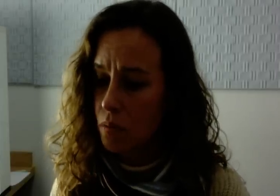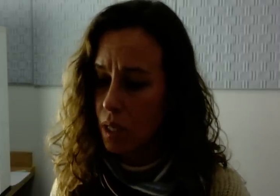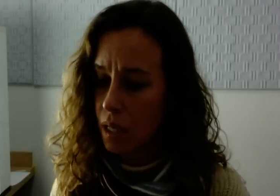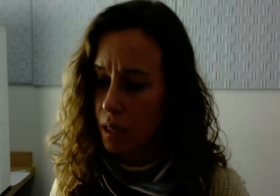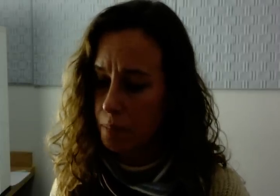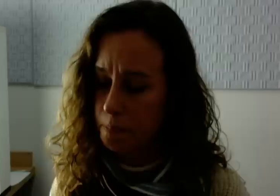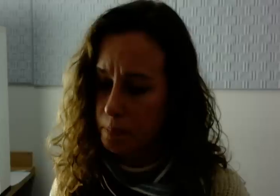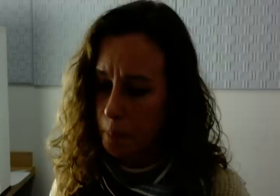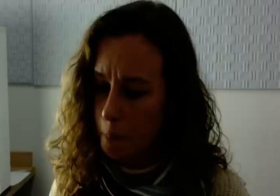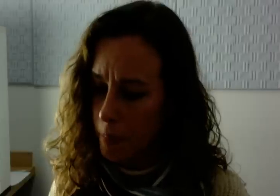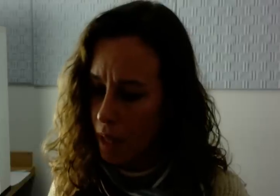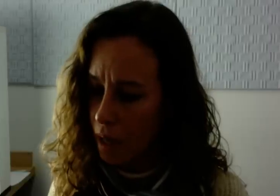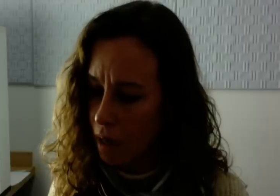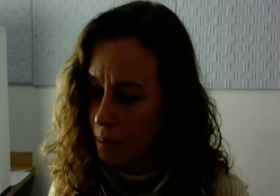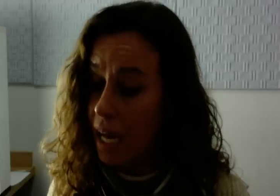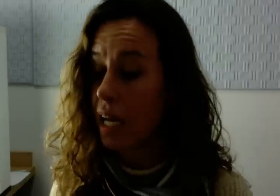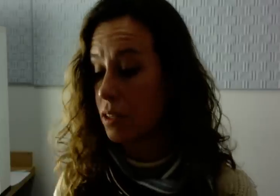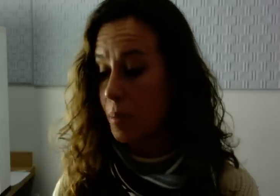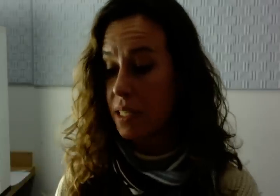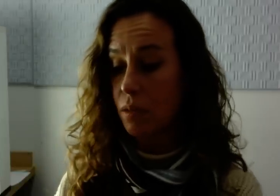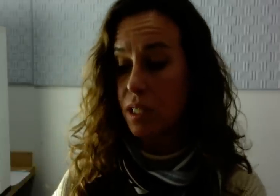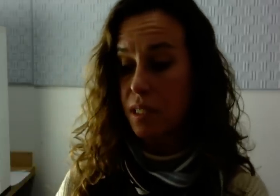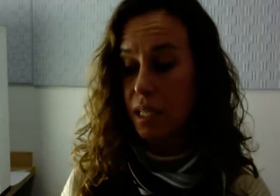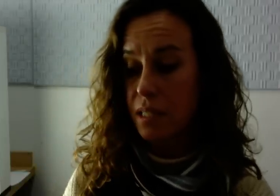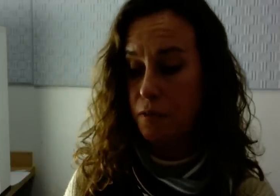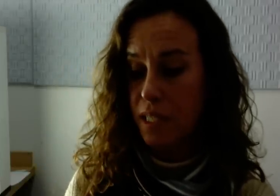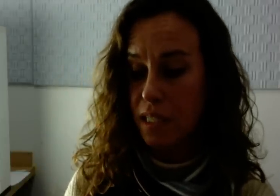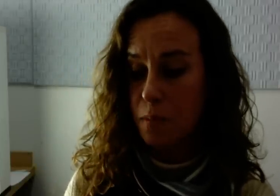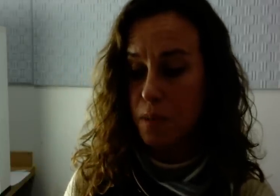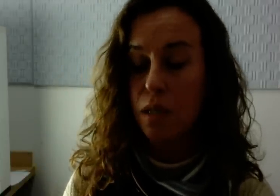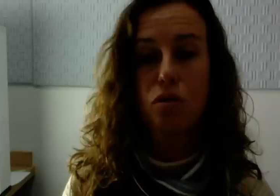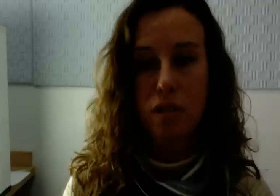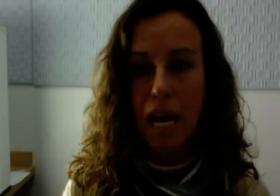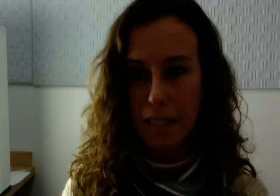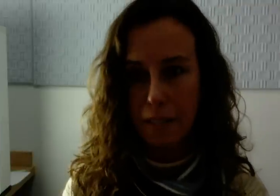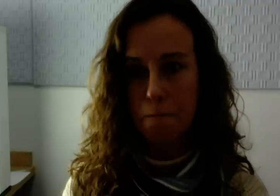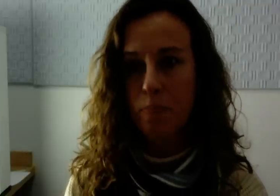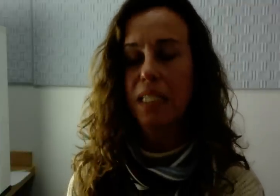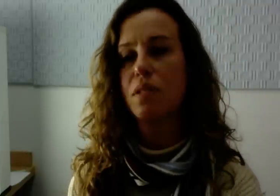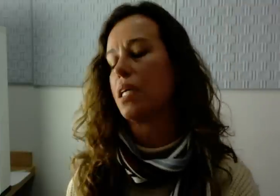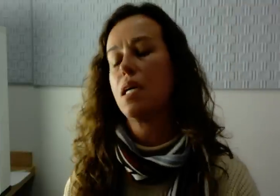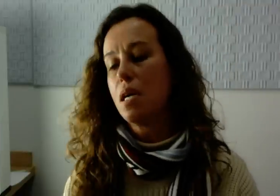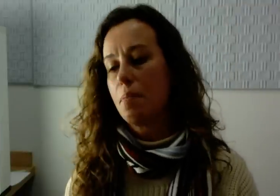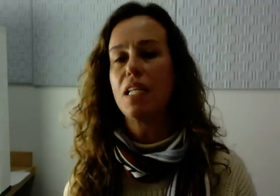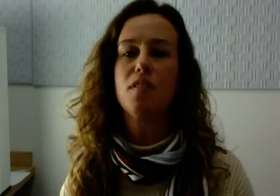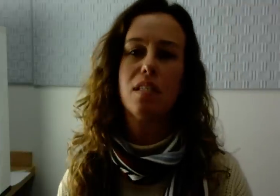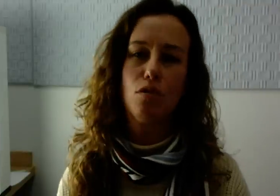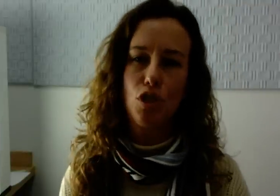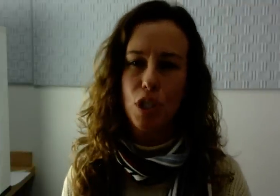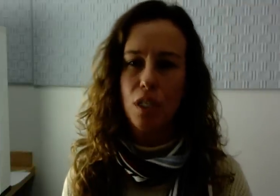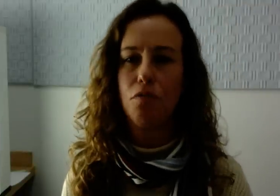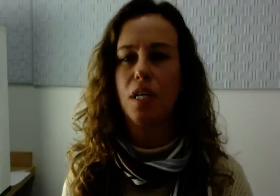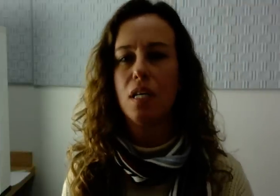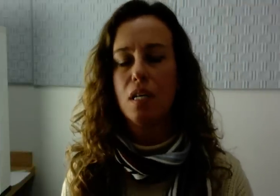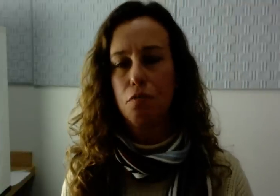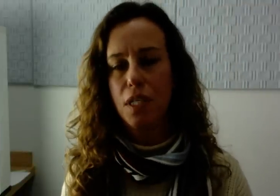então ã a a a sobre a questão das das deficiências psicossociais né então assim pra deficiência